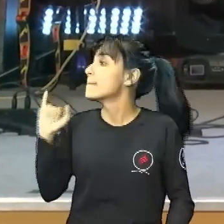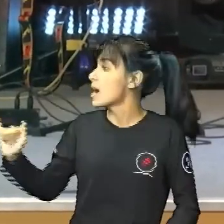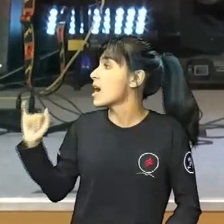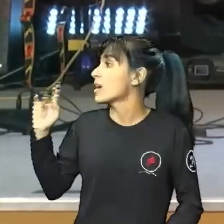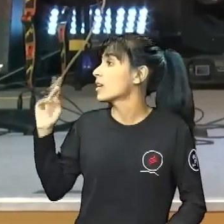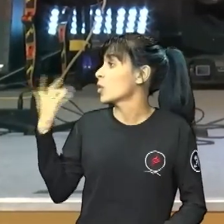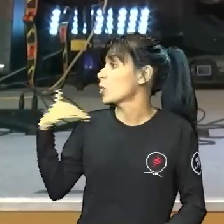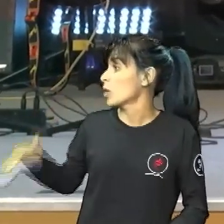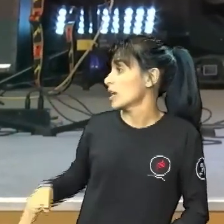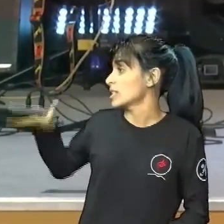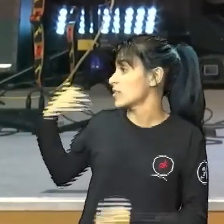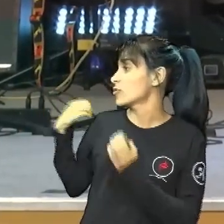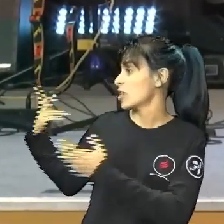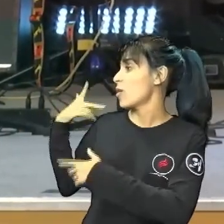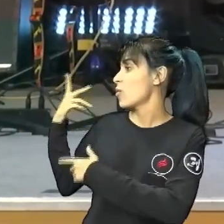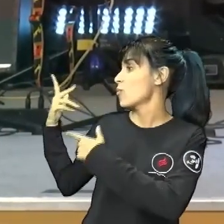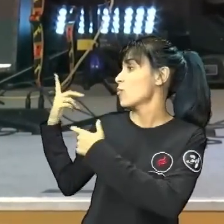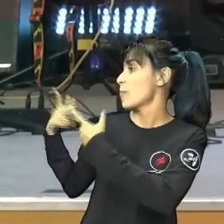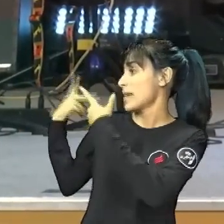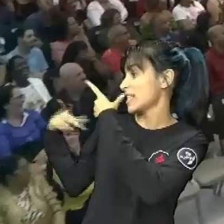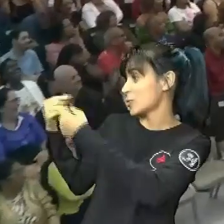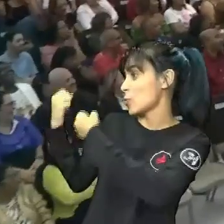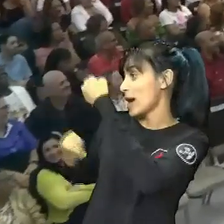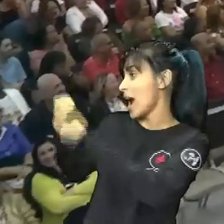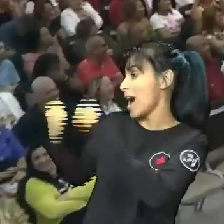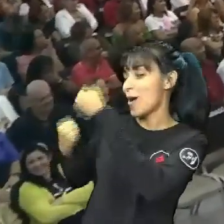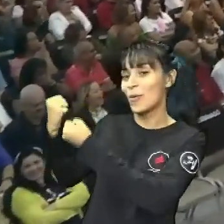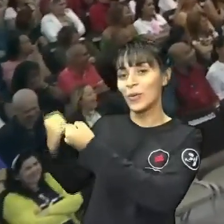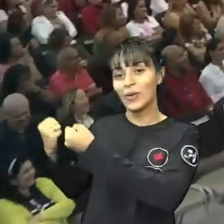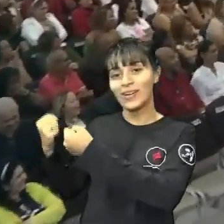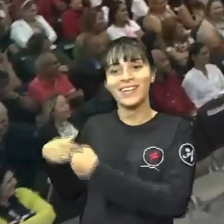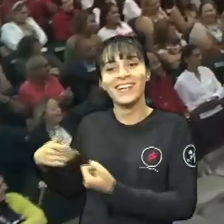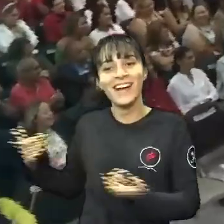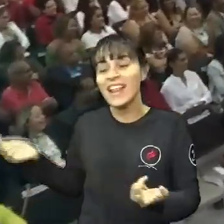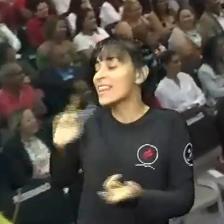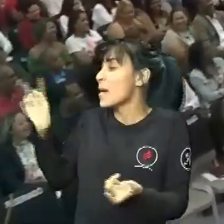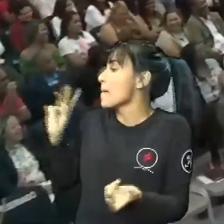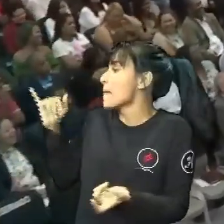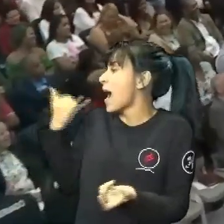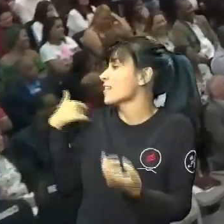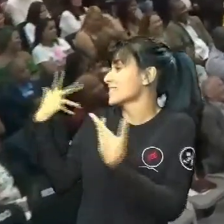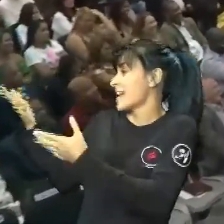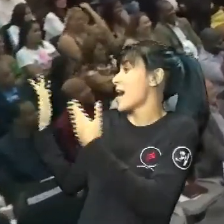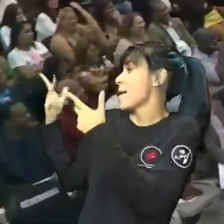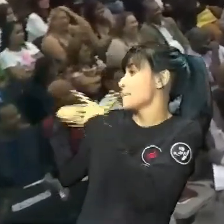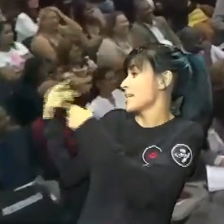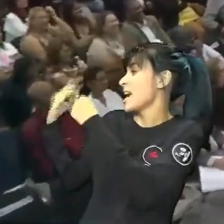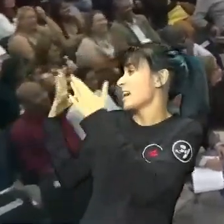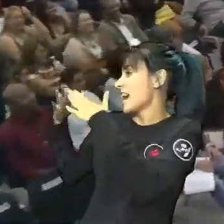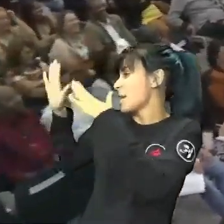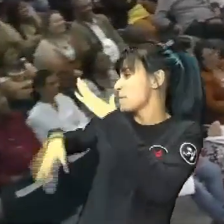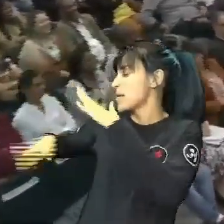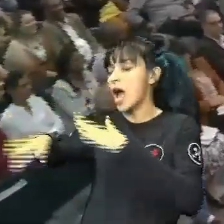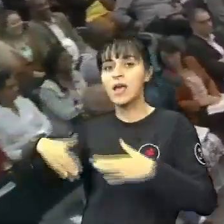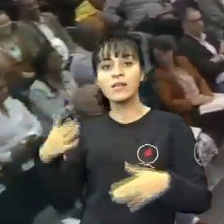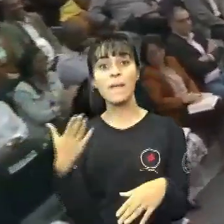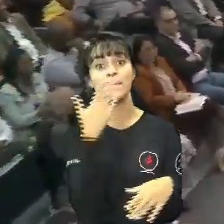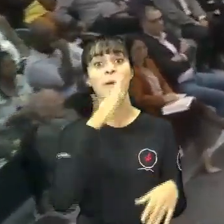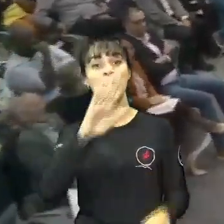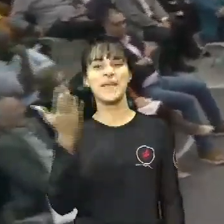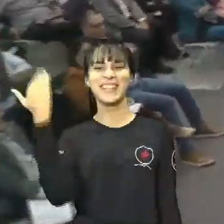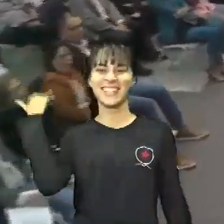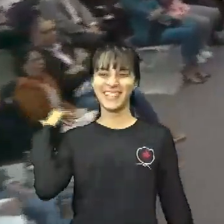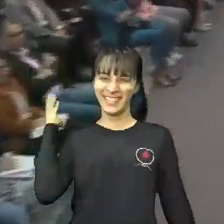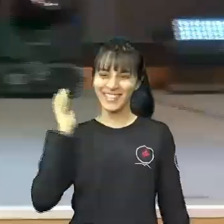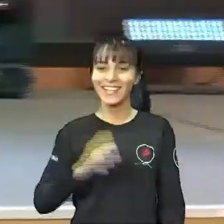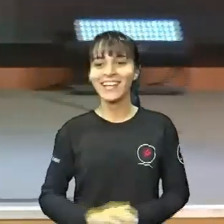quando eu crescer eu vou te dar um carro não pai eu vou te dar uma casa de praia pô o cara já prometi a desde